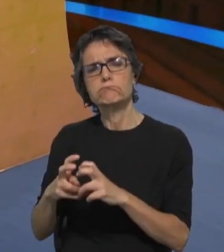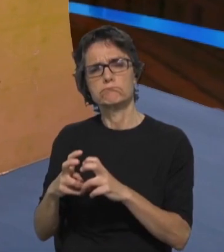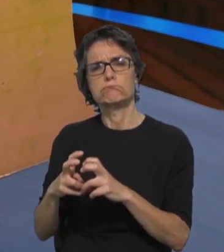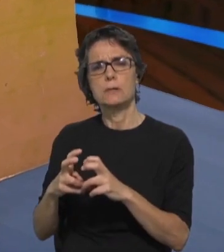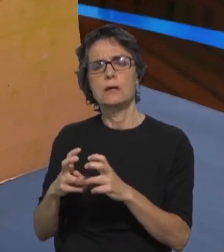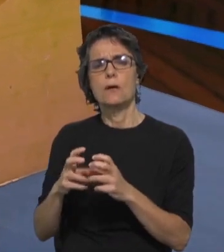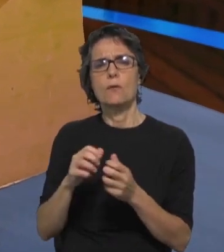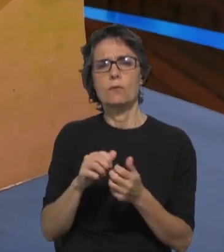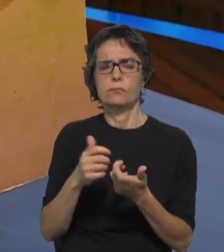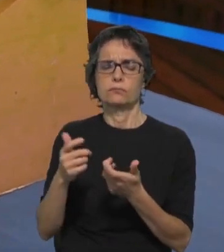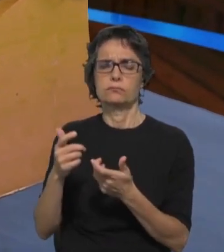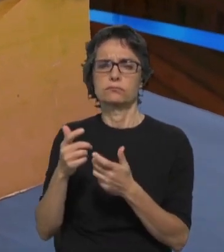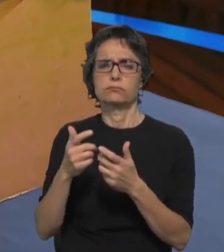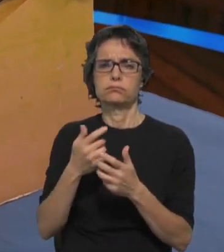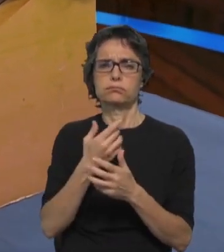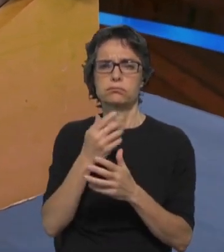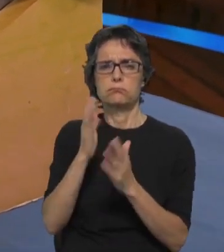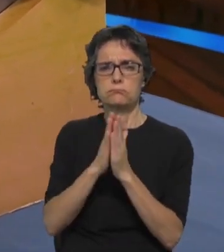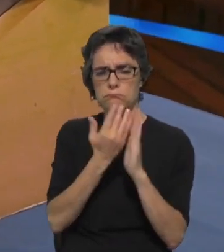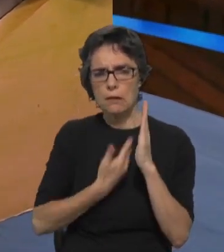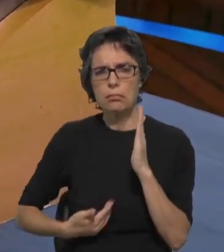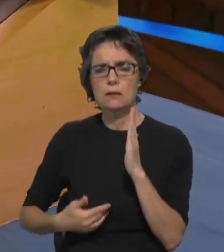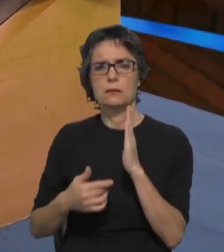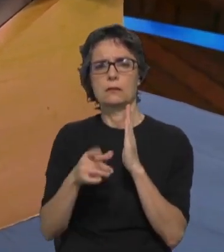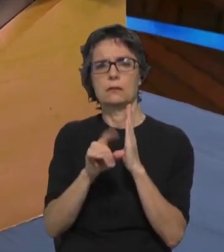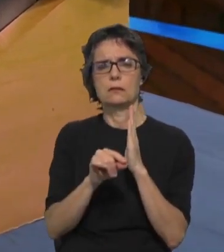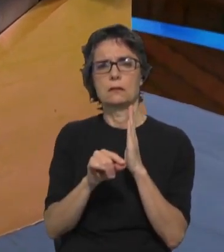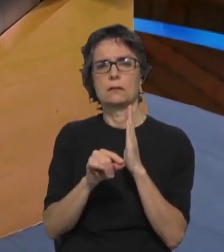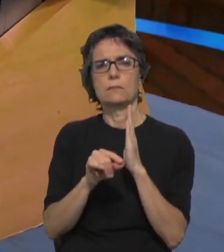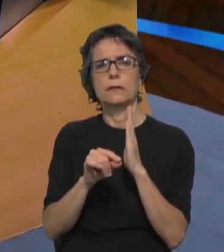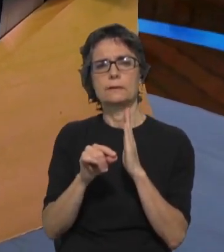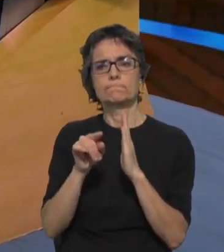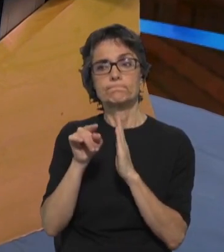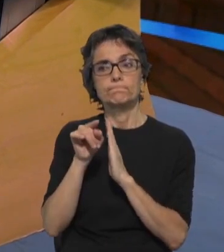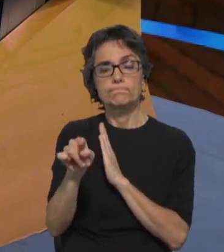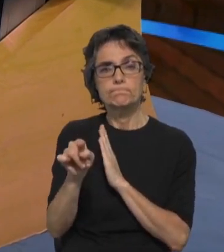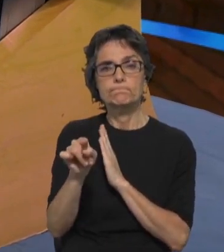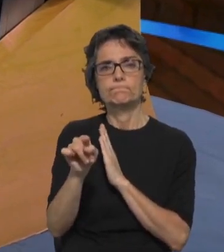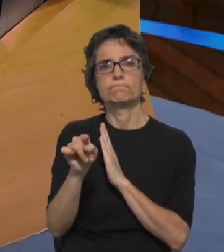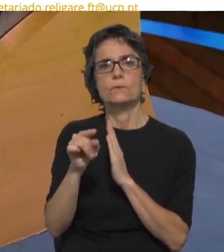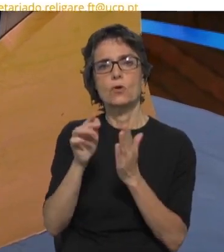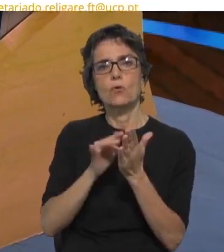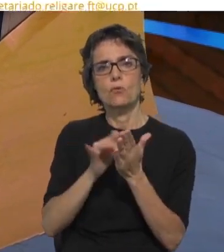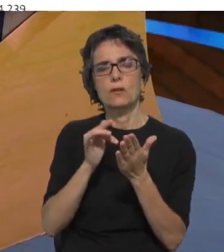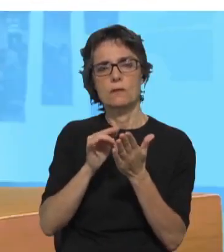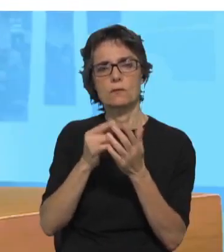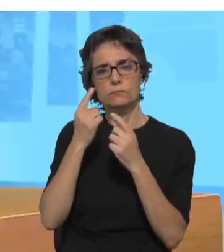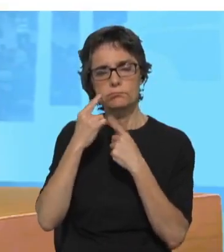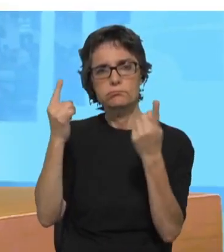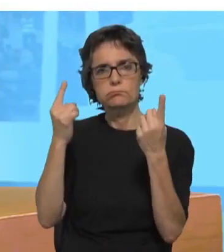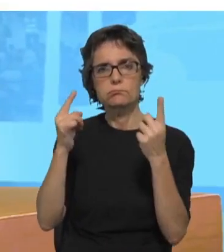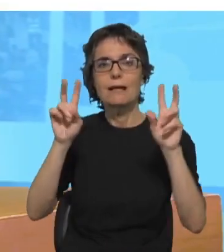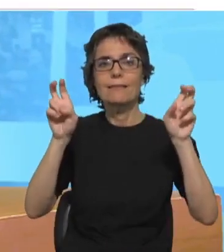tradições religiosas, publicava precisamente esse livro, A Ética Protestante e o